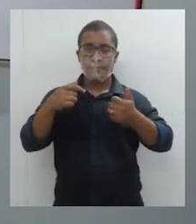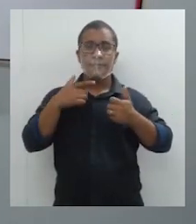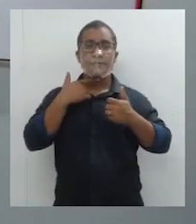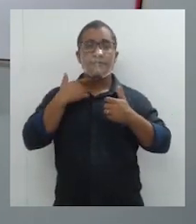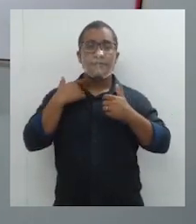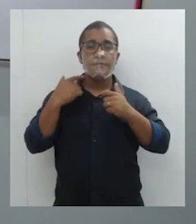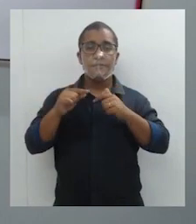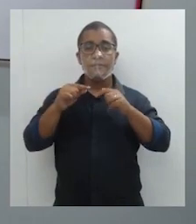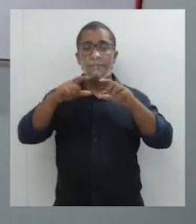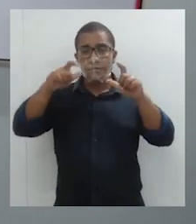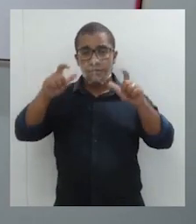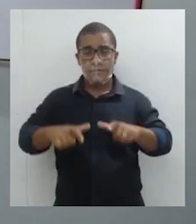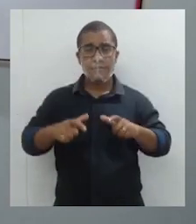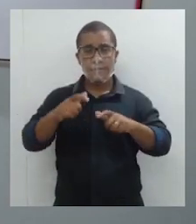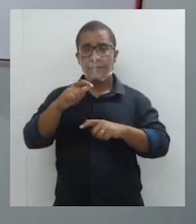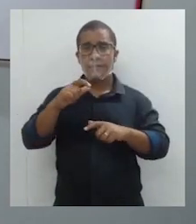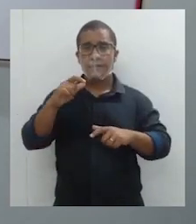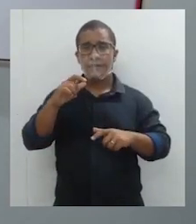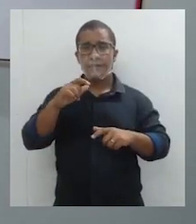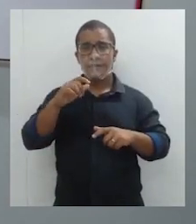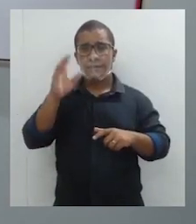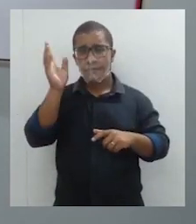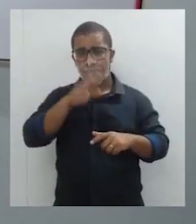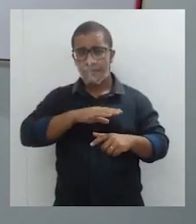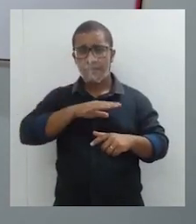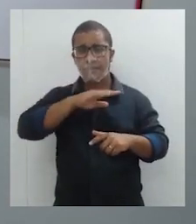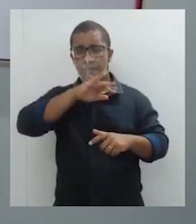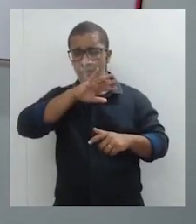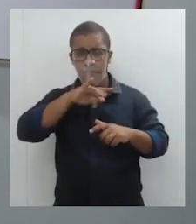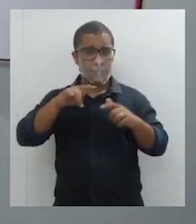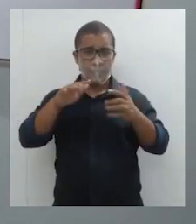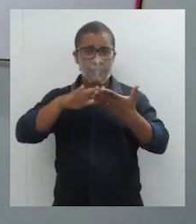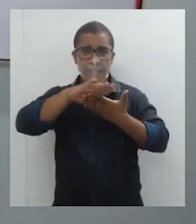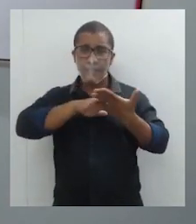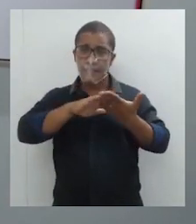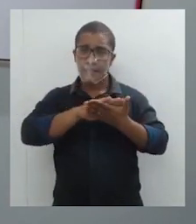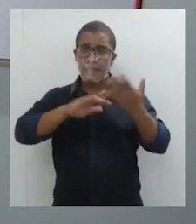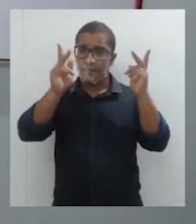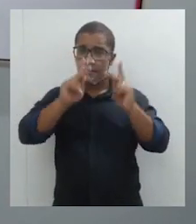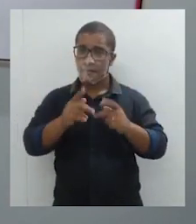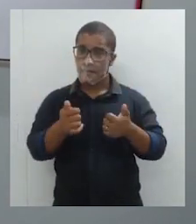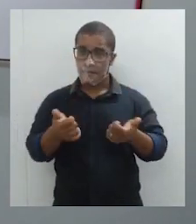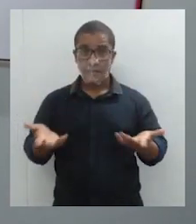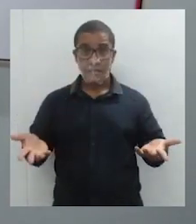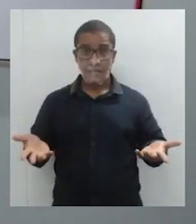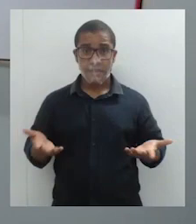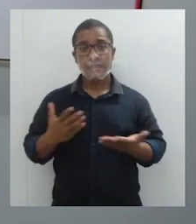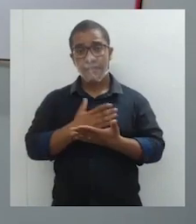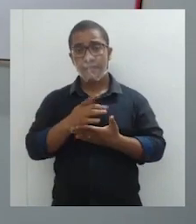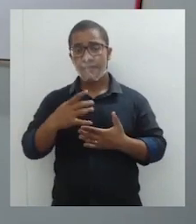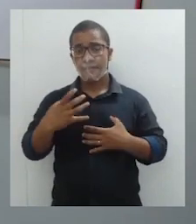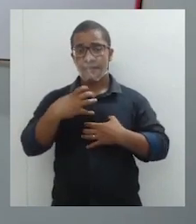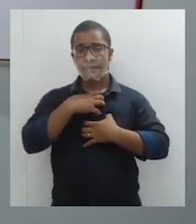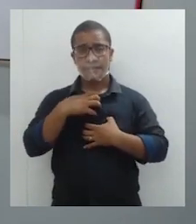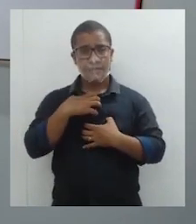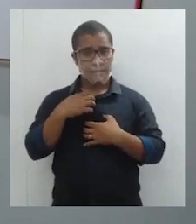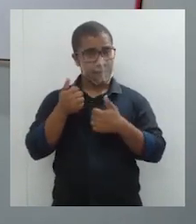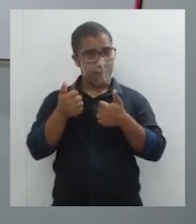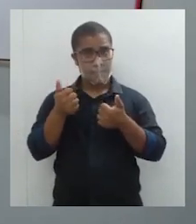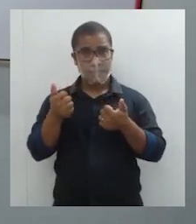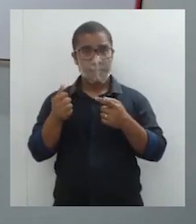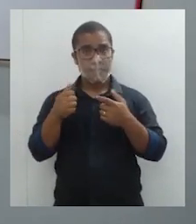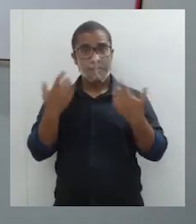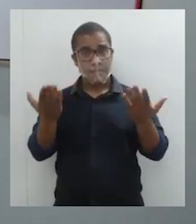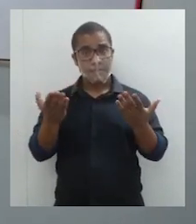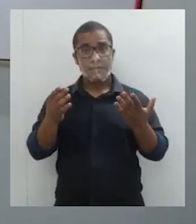terra sem males importante importantíssimo conhecer essa relação sai do homem com seu meio e